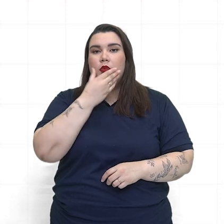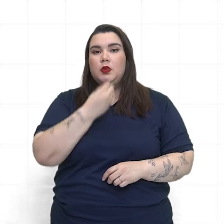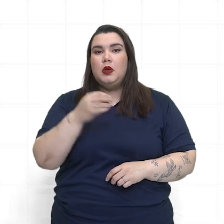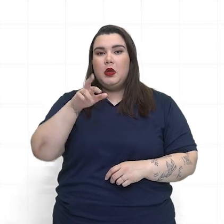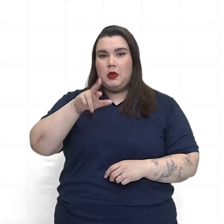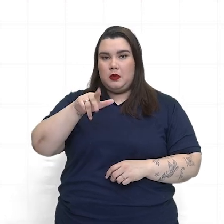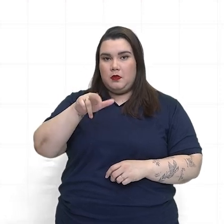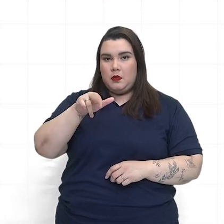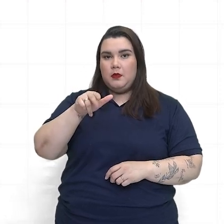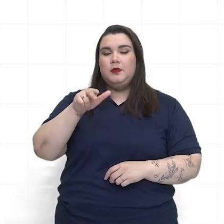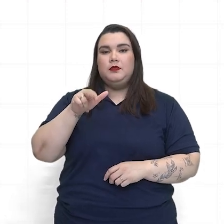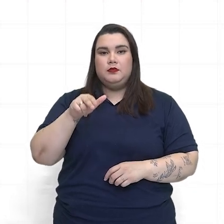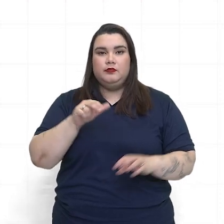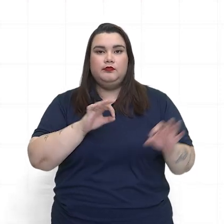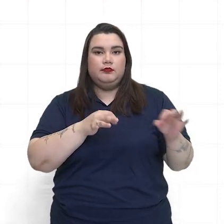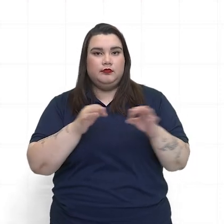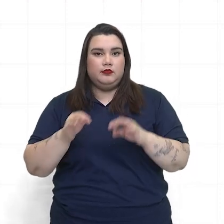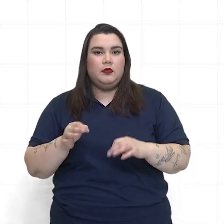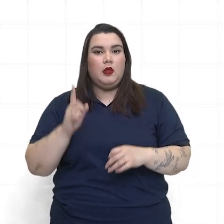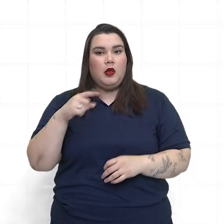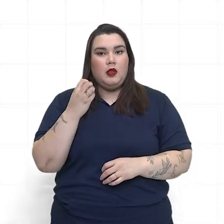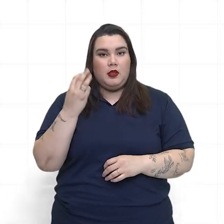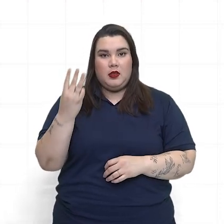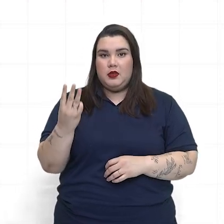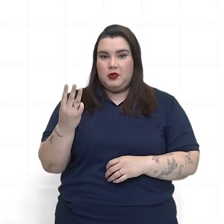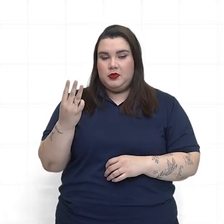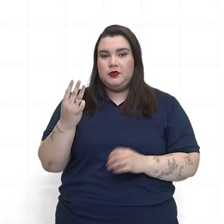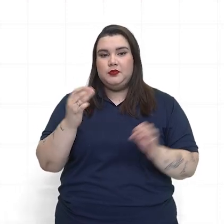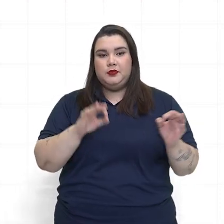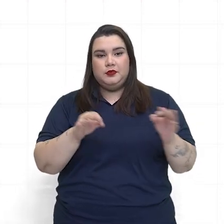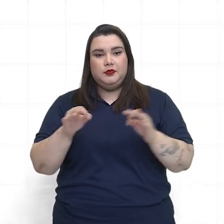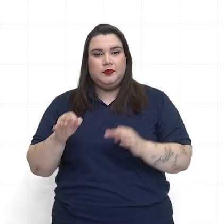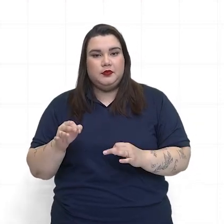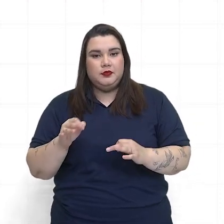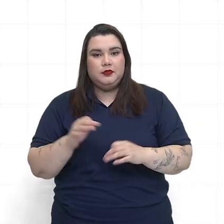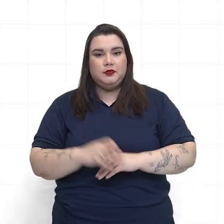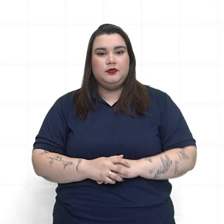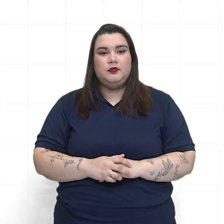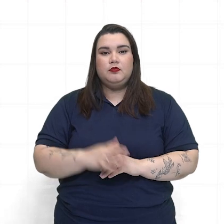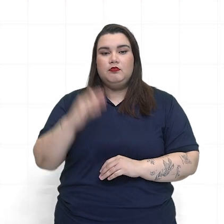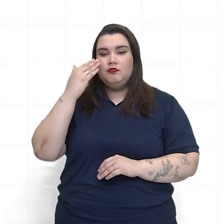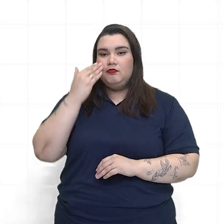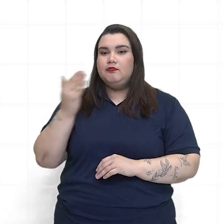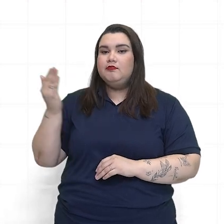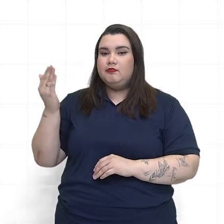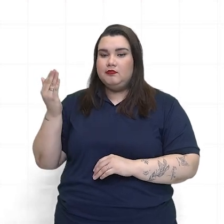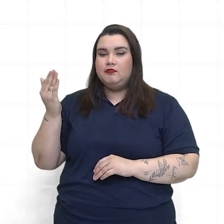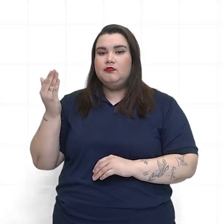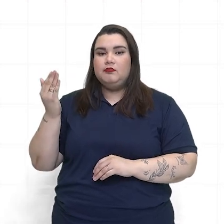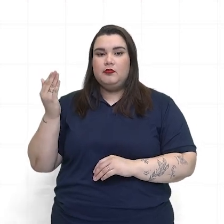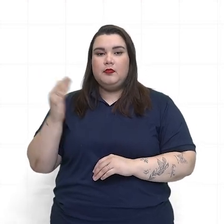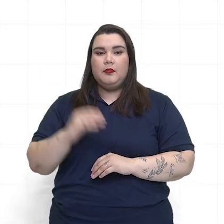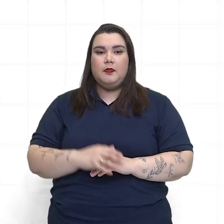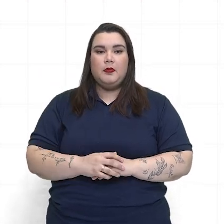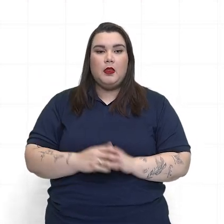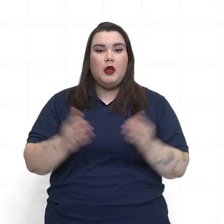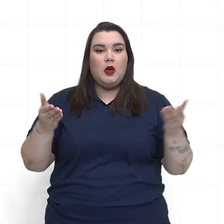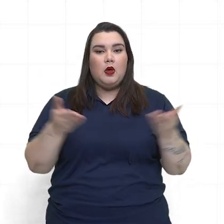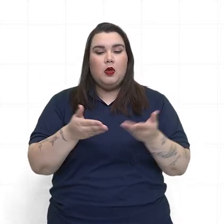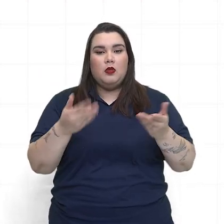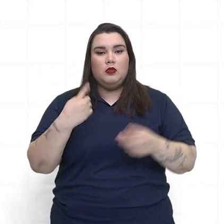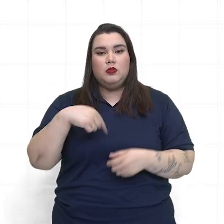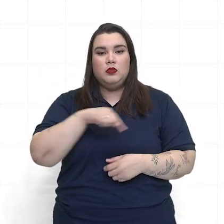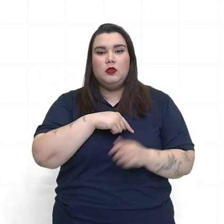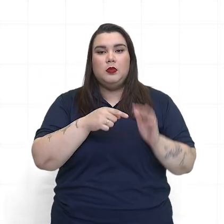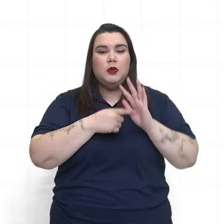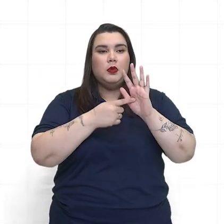roxo, que o seu irmão, que são 3 partes. Tranquilo? Então, muito bem. Né? Agora vamos